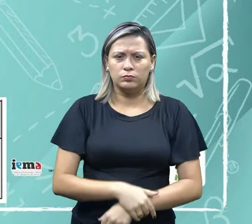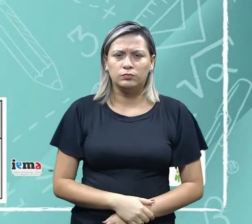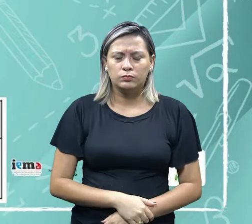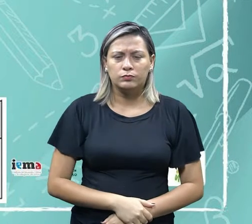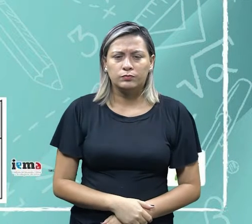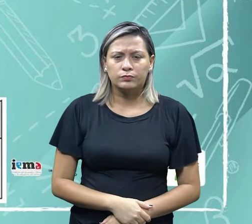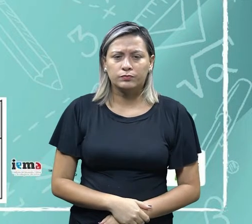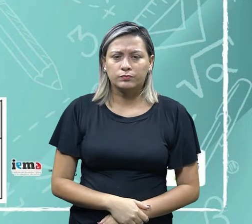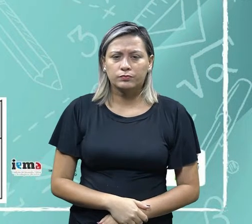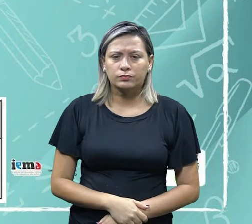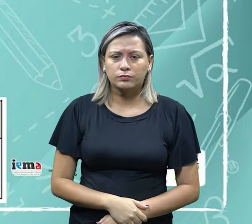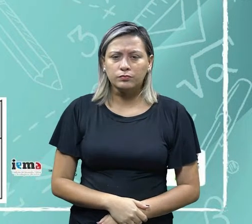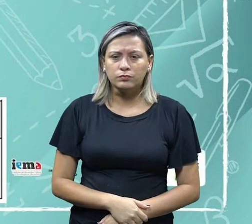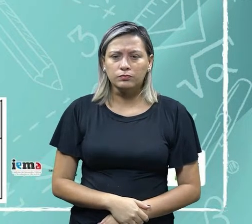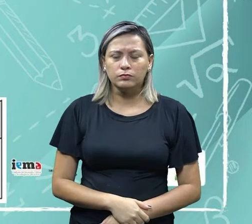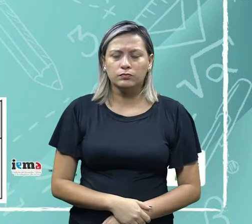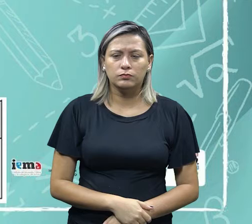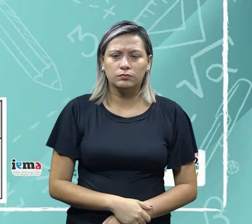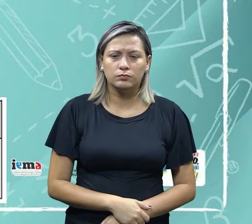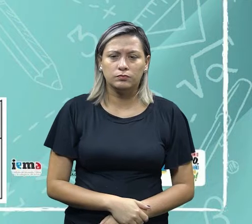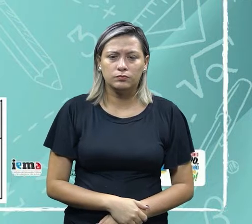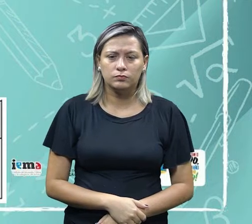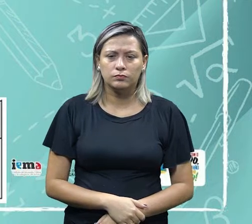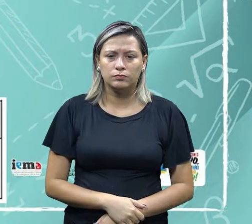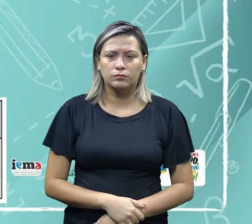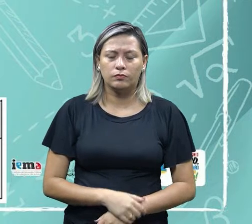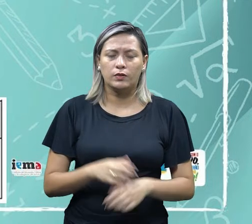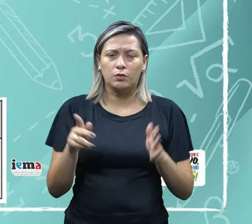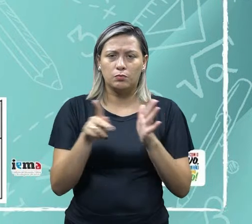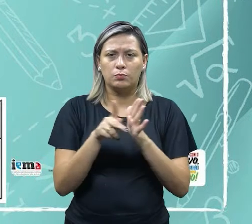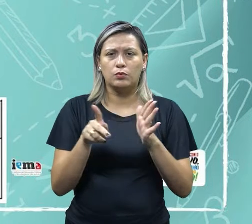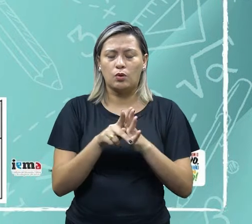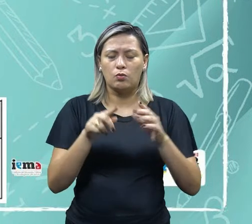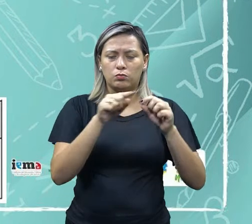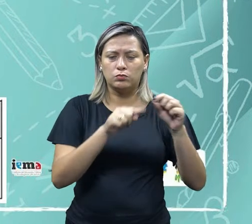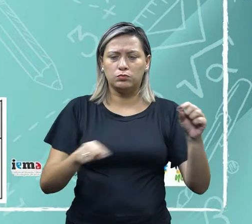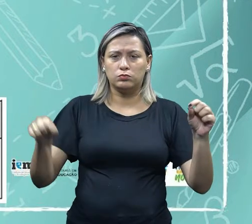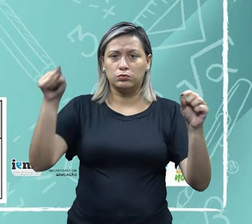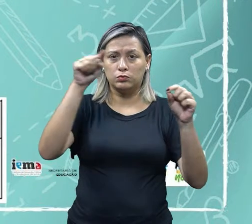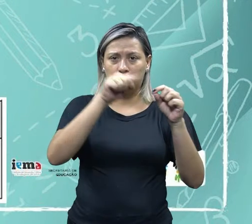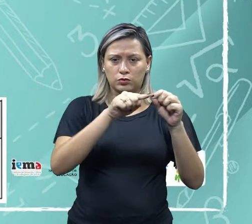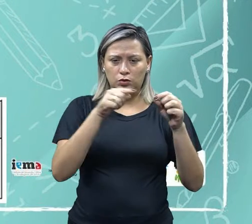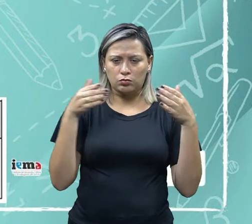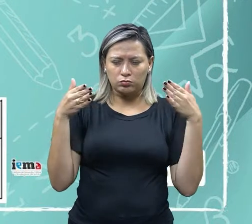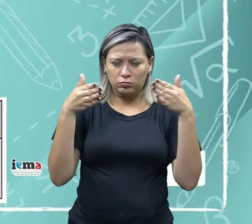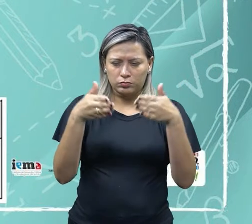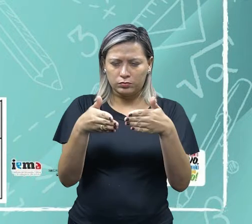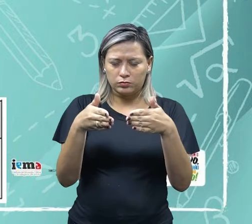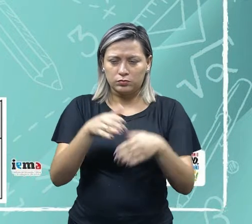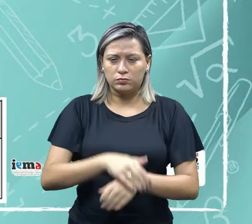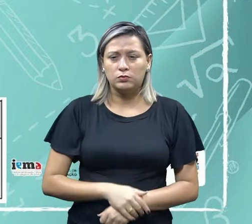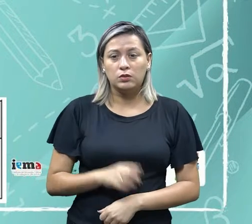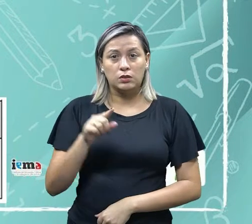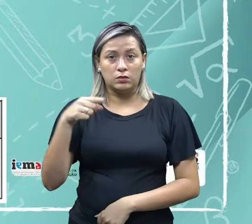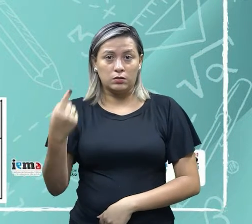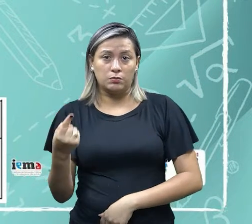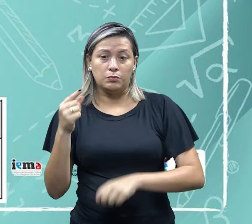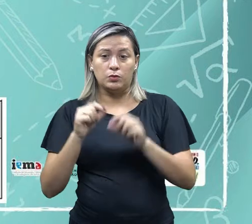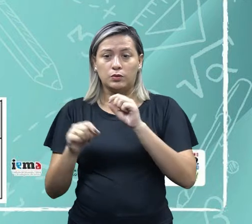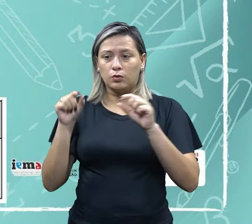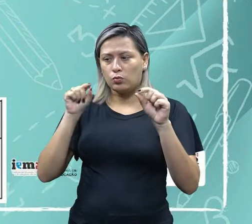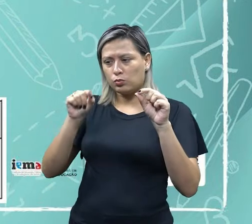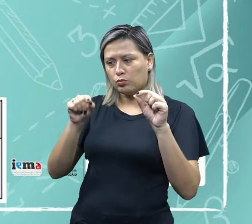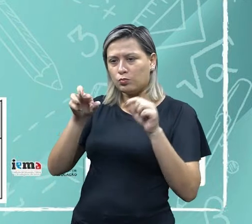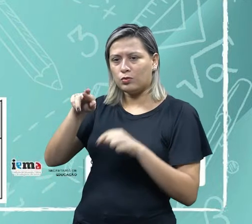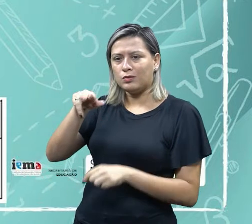Center Point, tá? É o ponto do centro da circunferência. E depois o outro ponto é o ponto